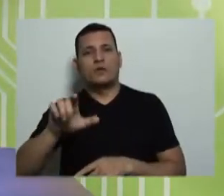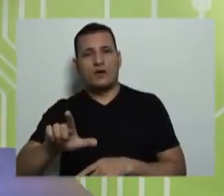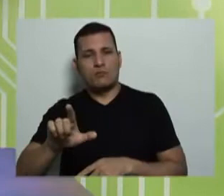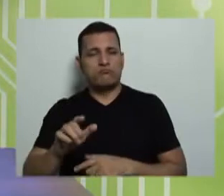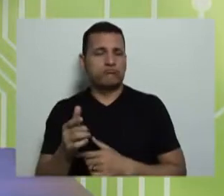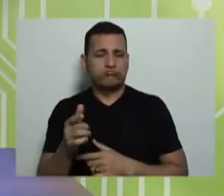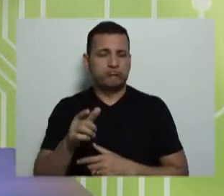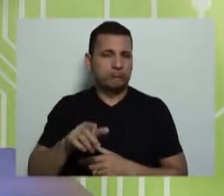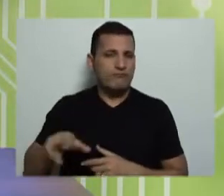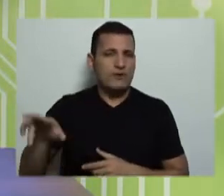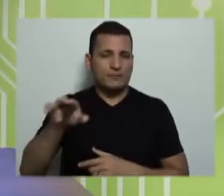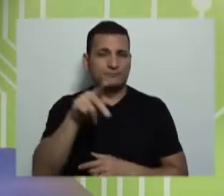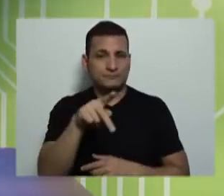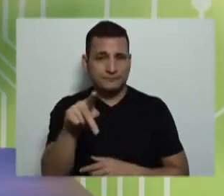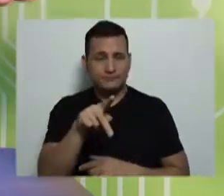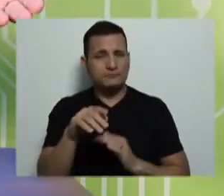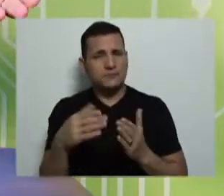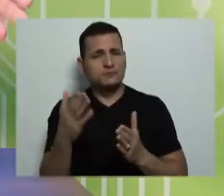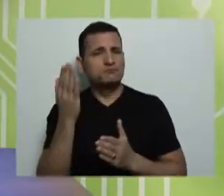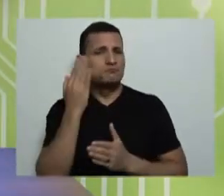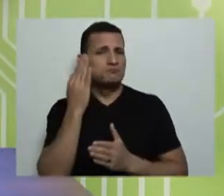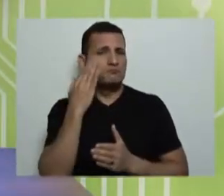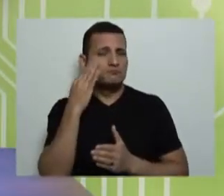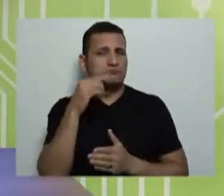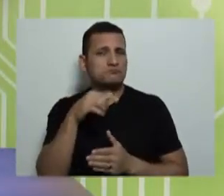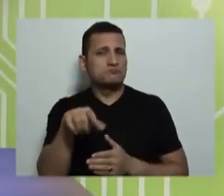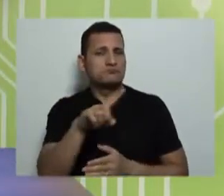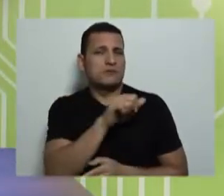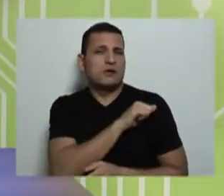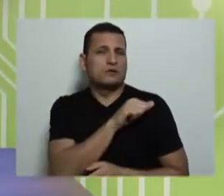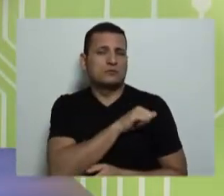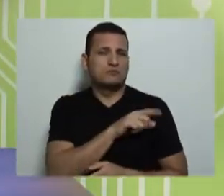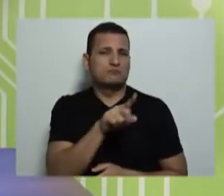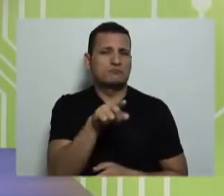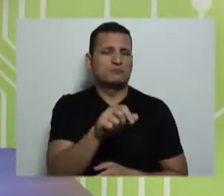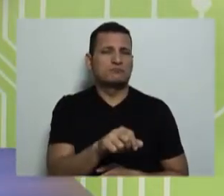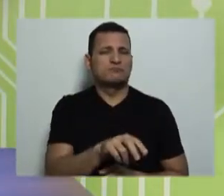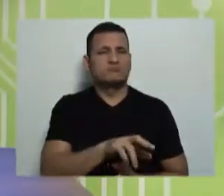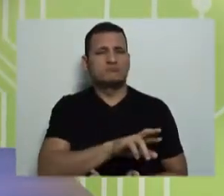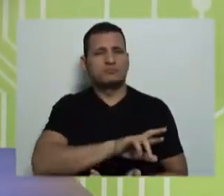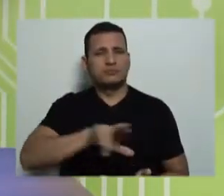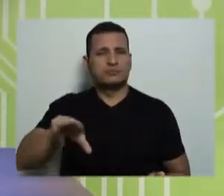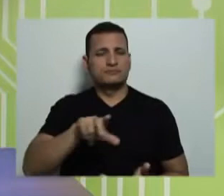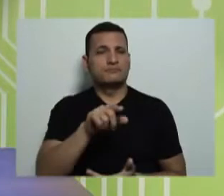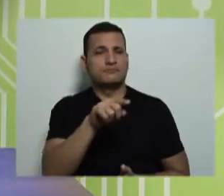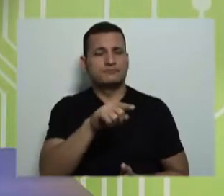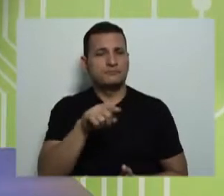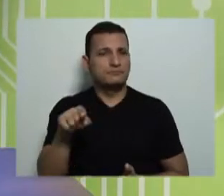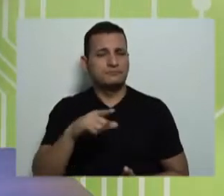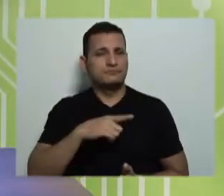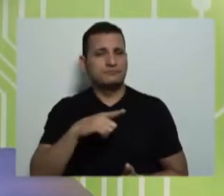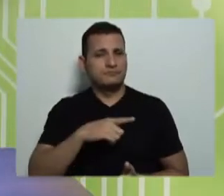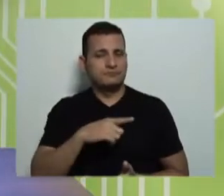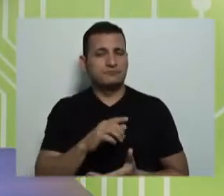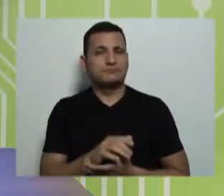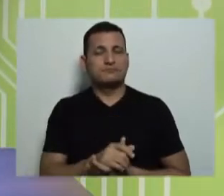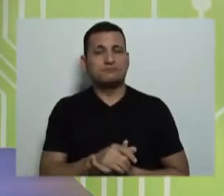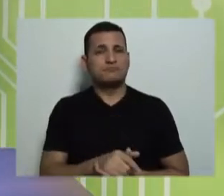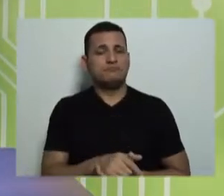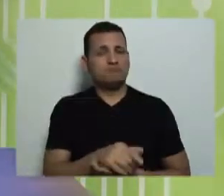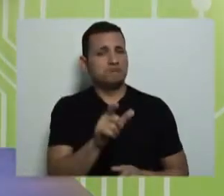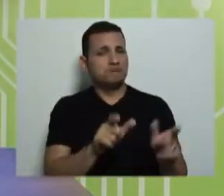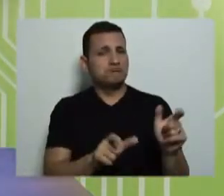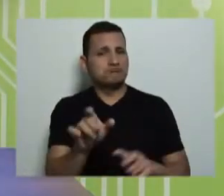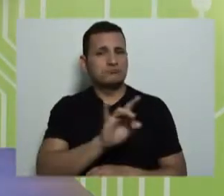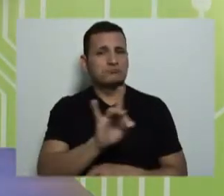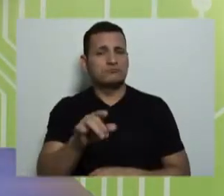nós sabemos que os nossos alunos são múltiplos. Nossos alunos têm as mais variadas aspirações. Cada um tem um